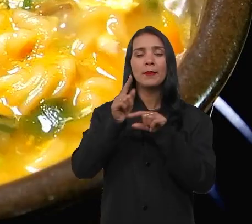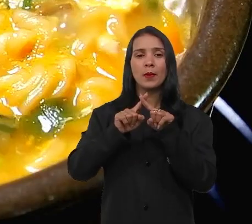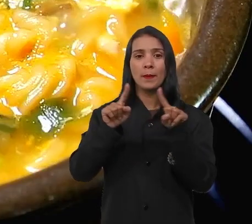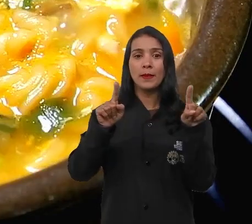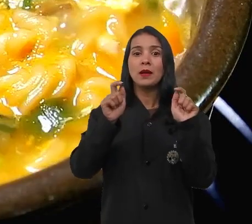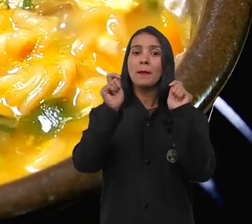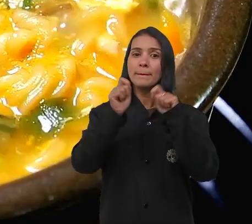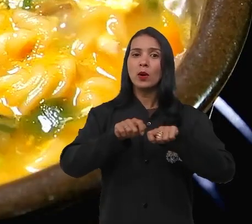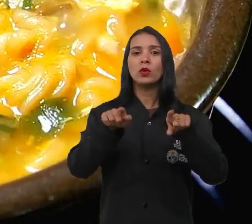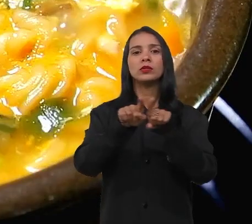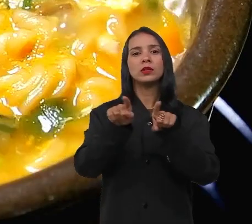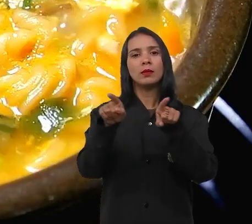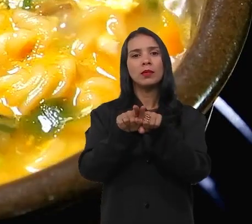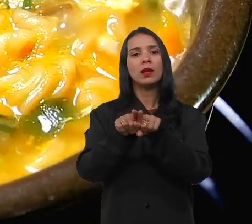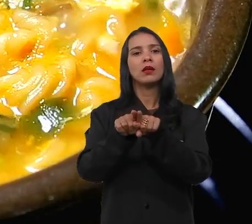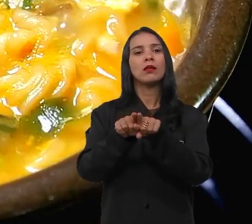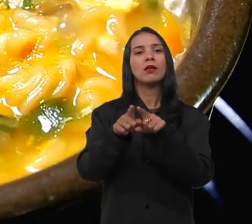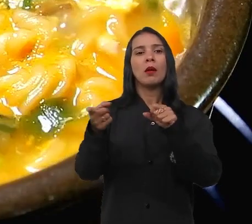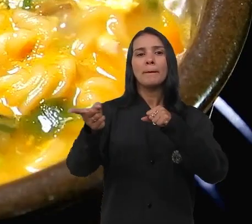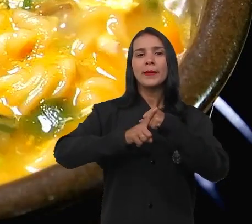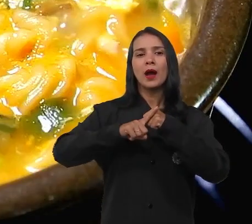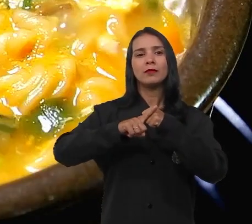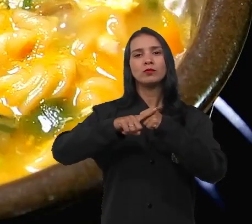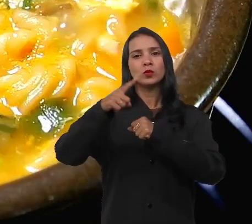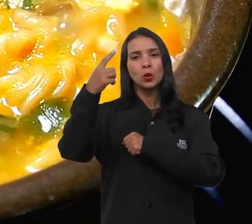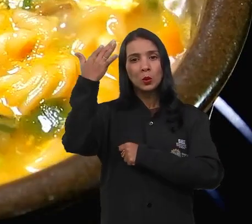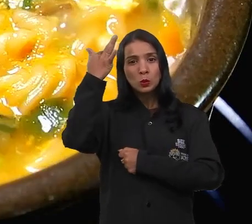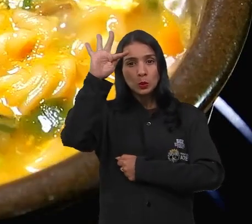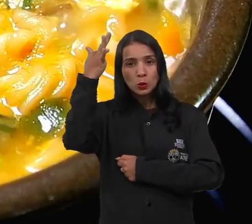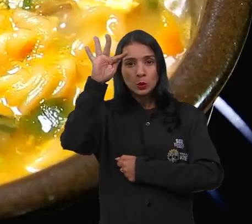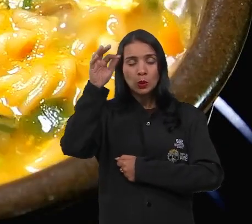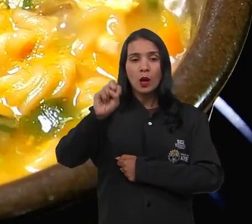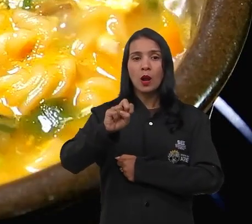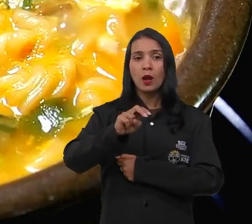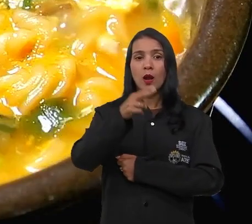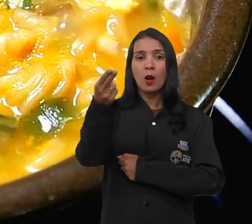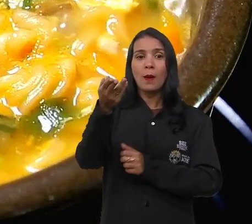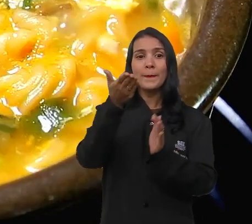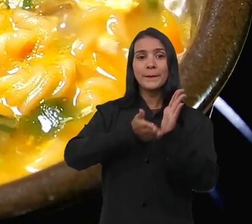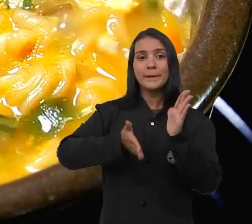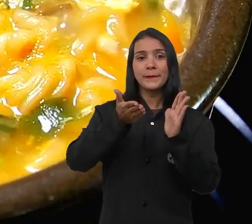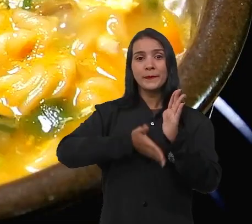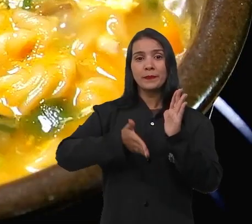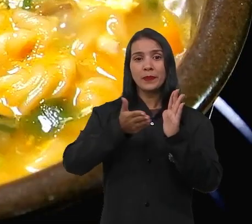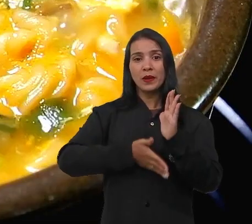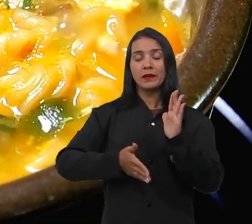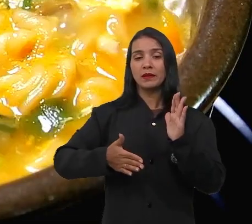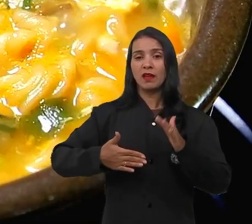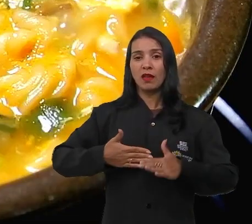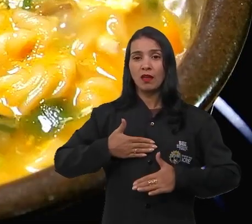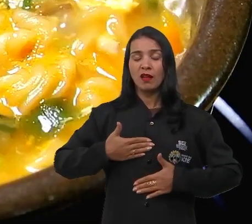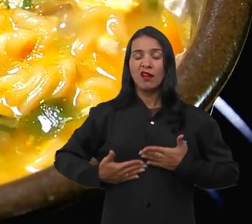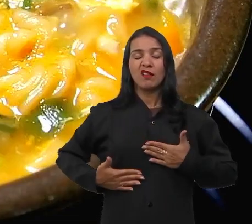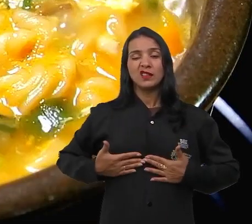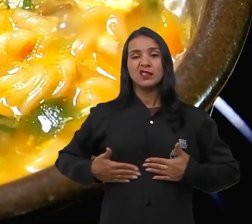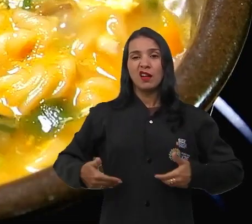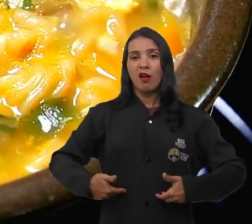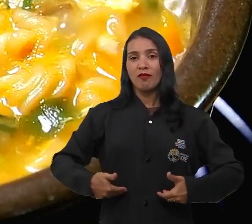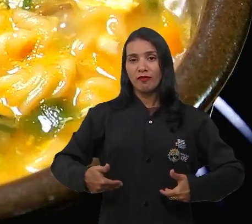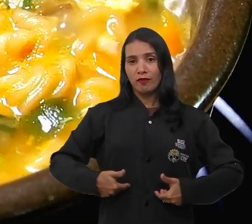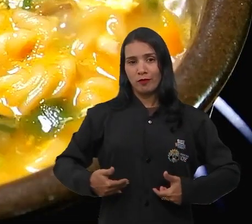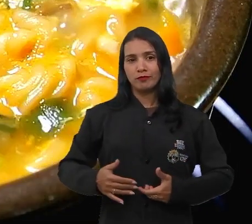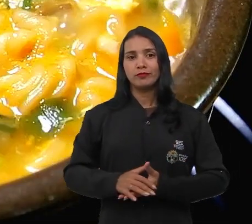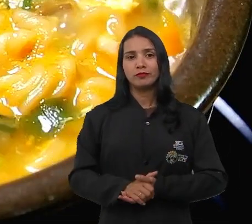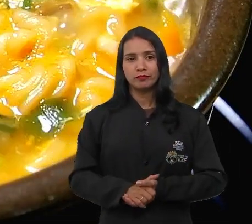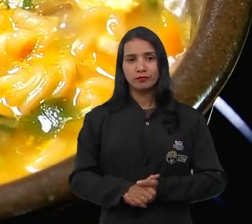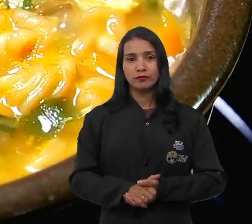a dor de cabeça e também estimular ali o apetite e contribuir para a perca da saciedade. E ele também passa